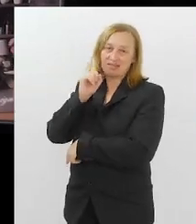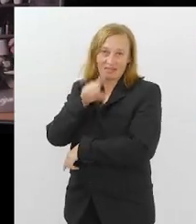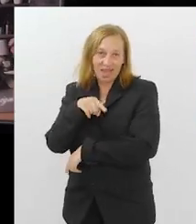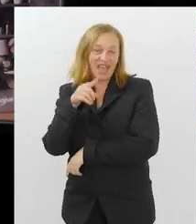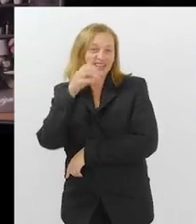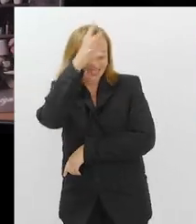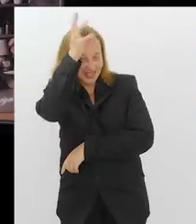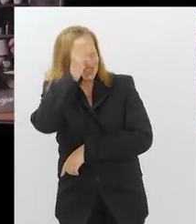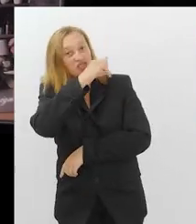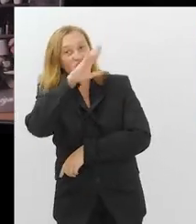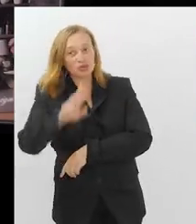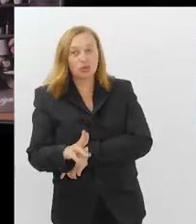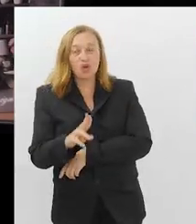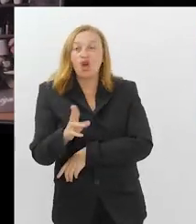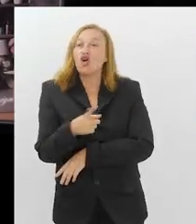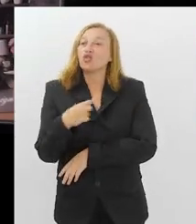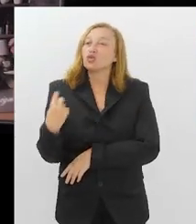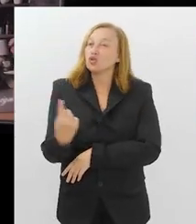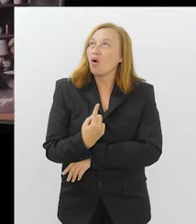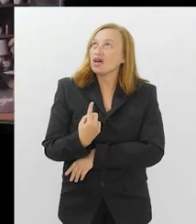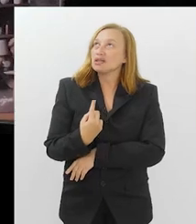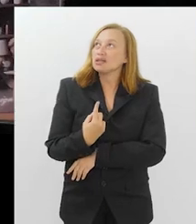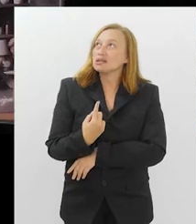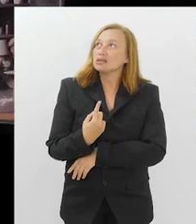Na advocacia, nós somos